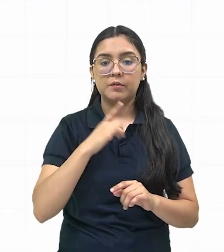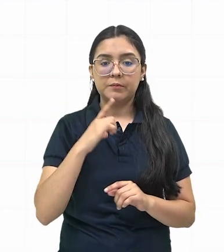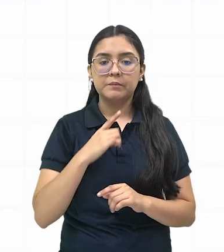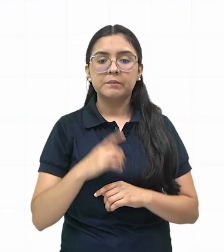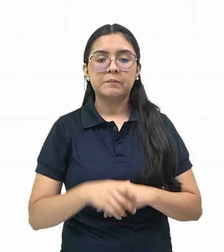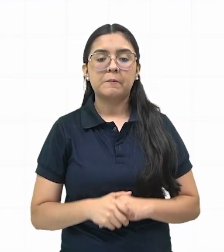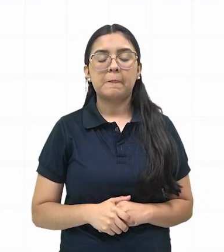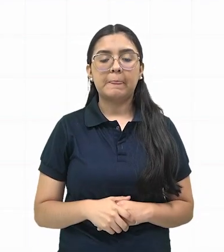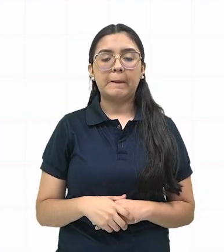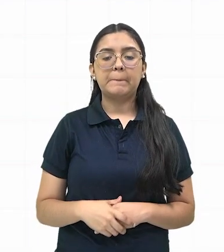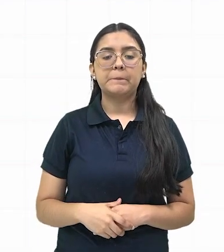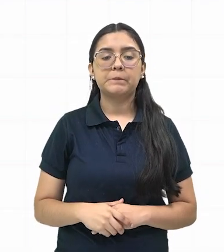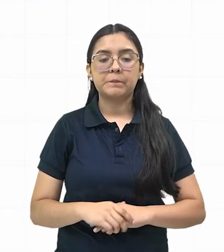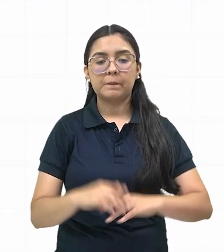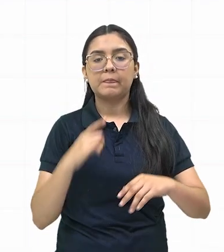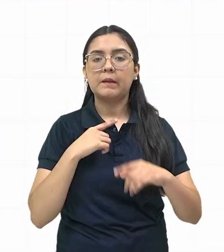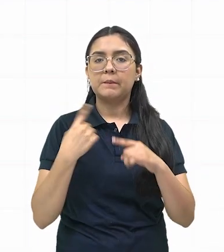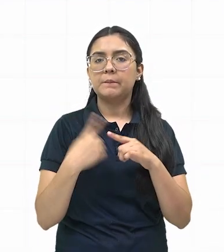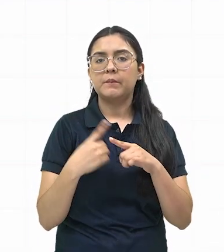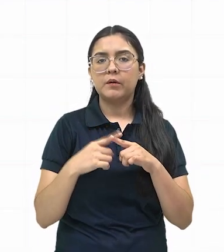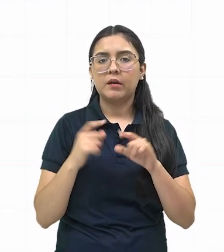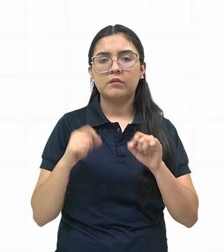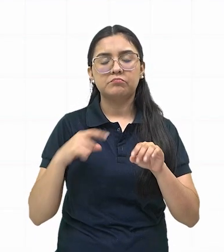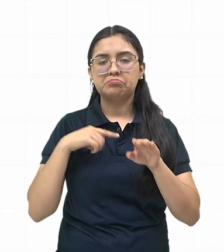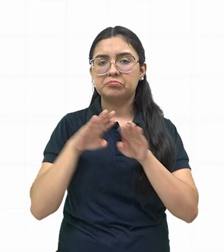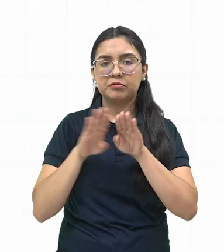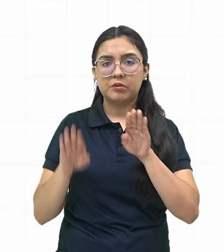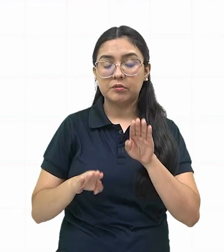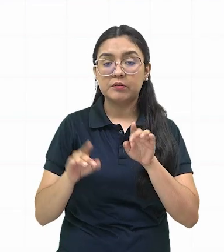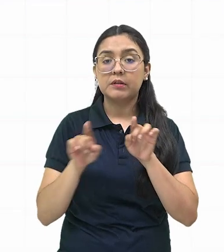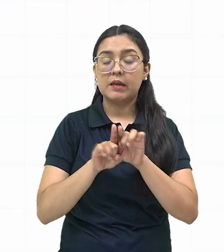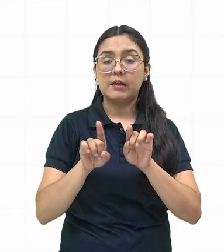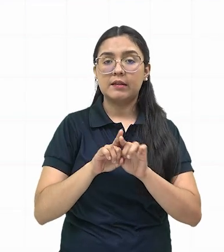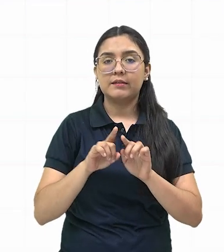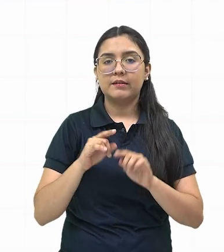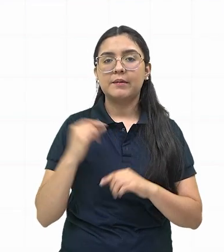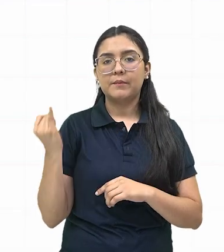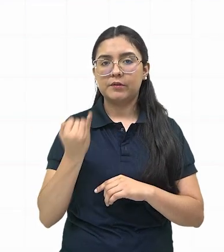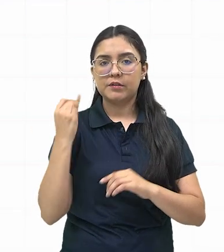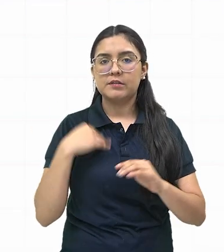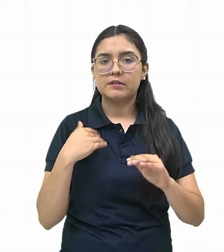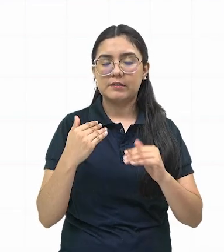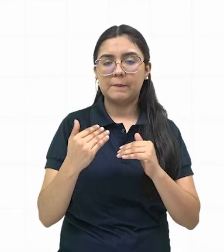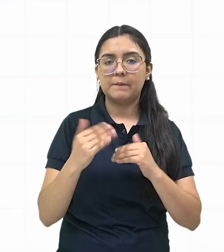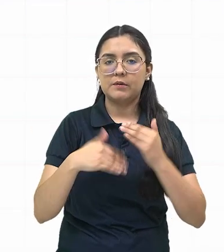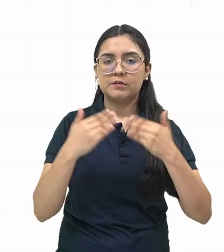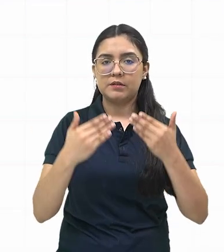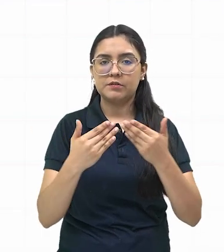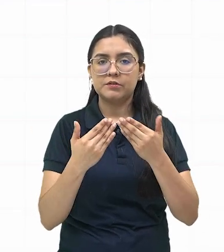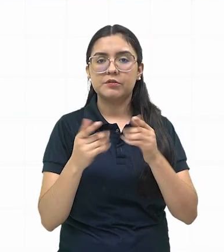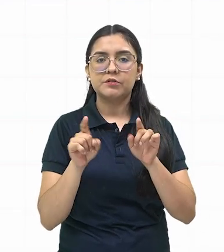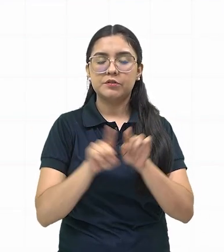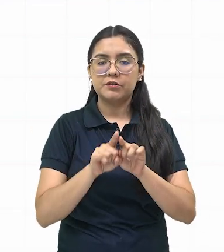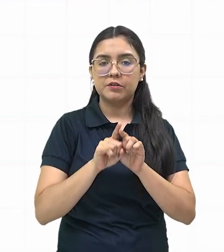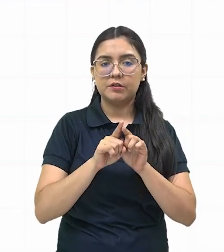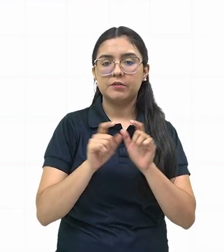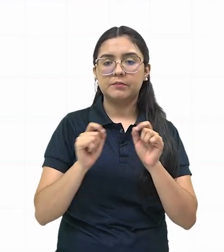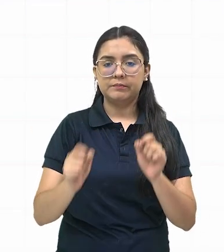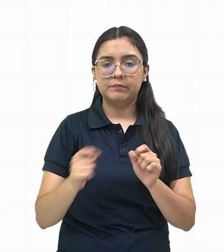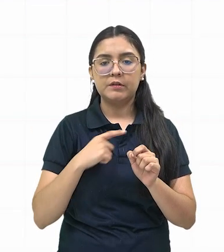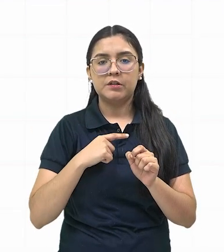como perversidade, porque ela é extremamente importante nesse processo de ampliar, de aumentar